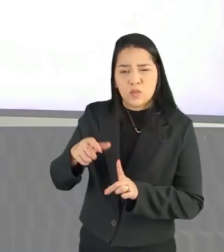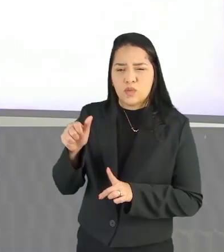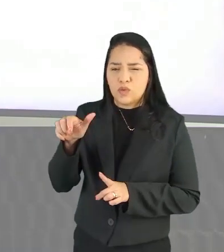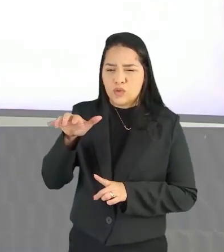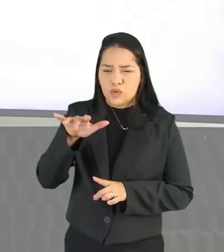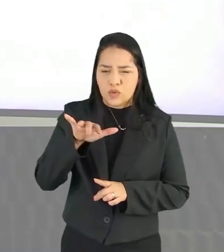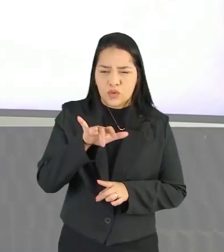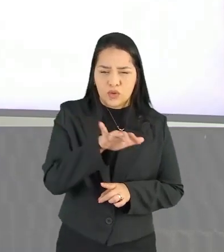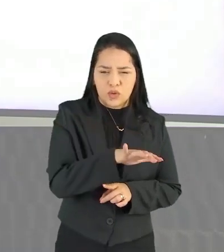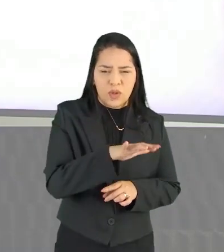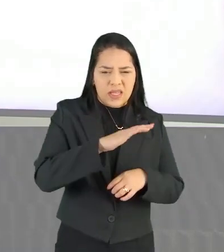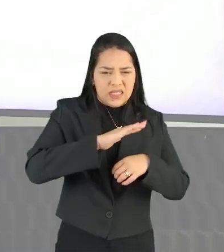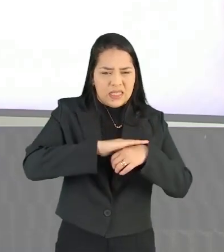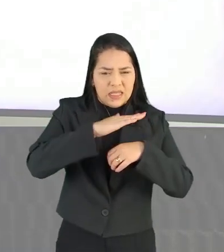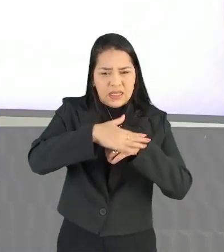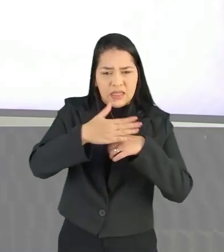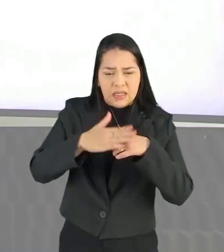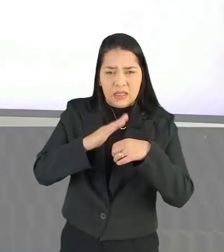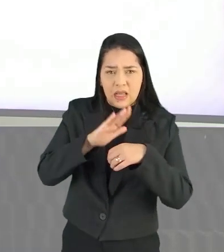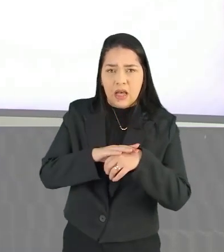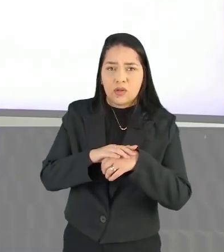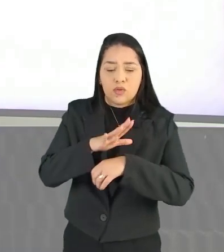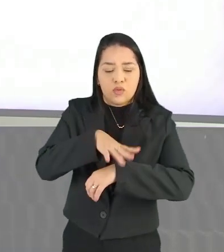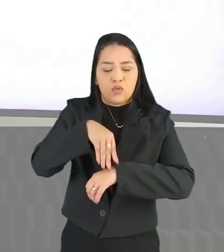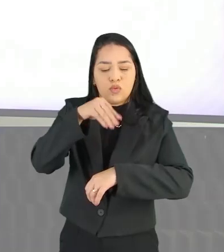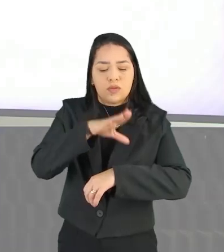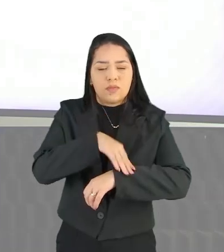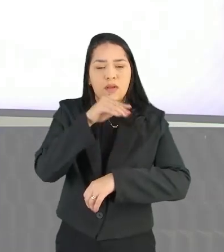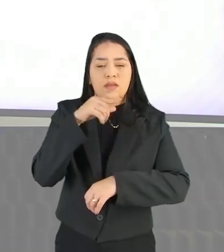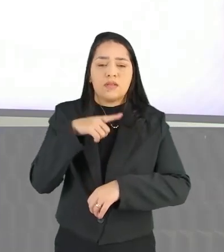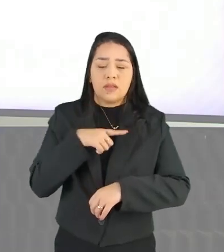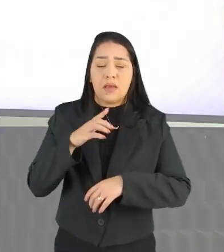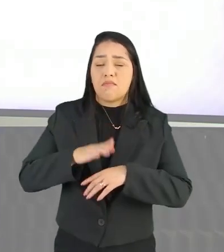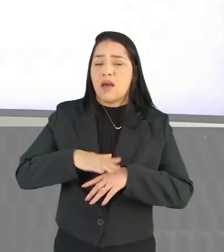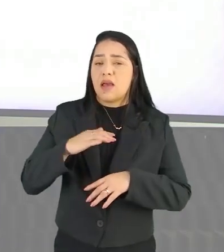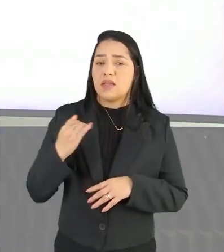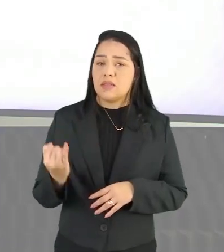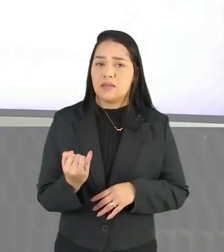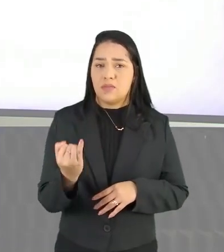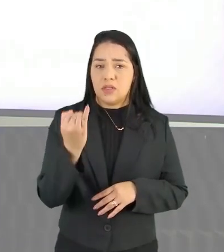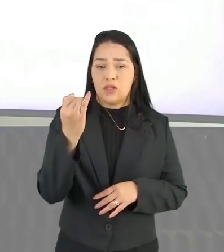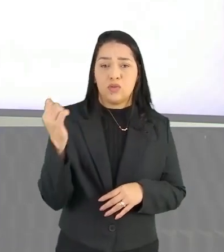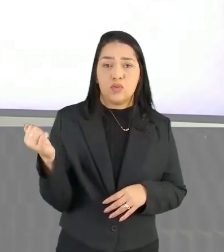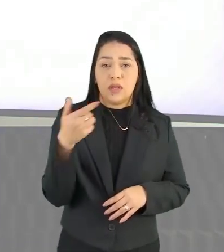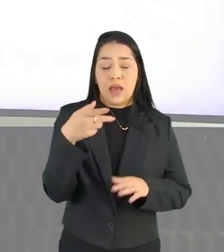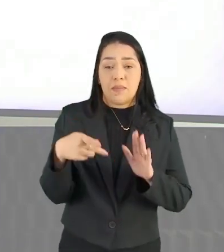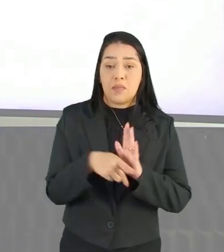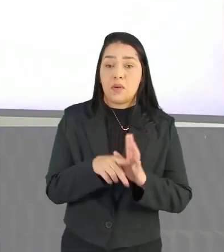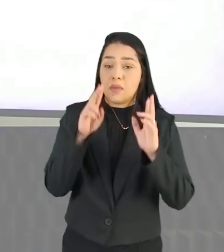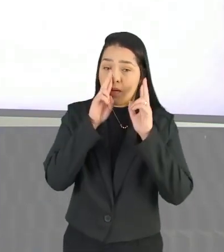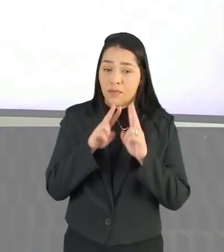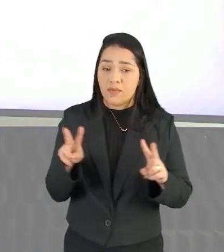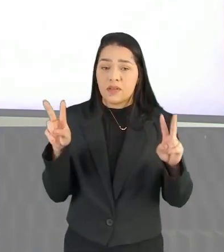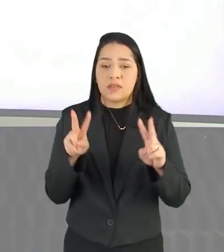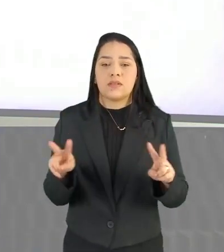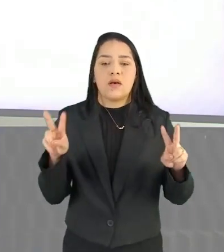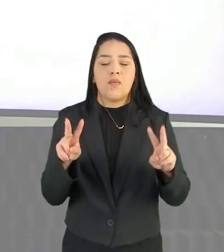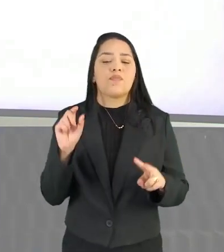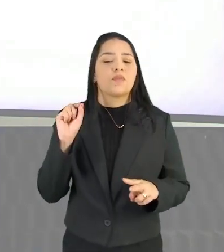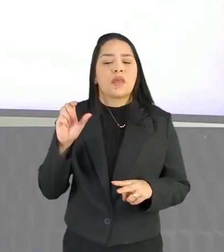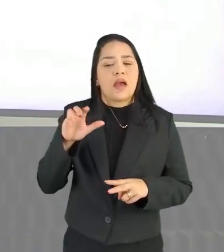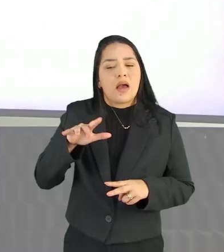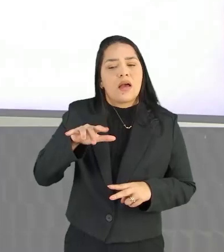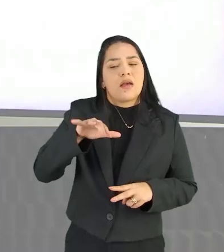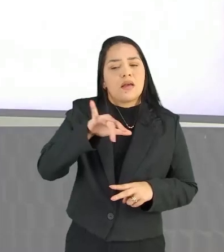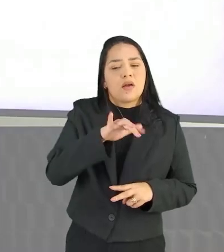espécies, esse tato, por meio dos pelos, tem papel mais importante que a própria visão, uma vez